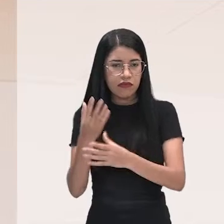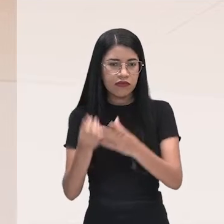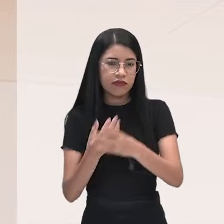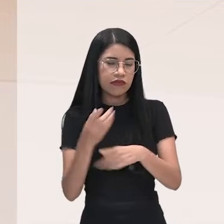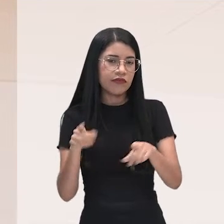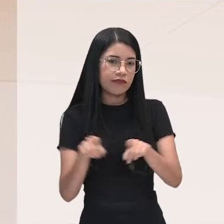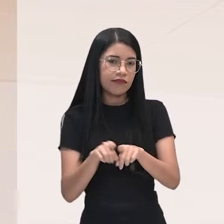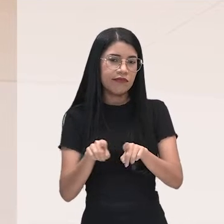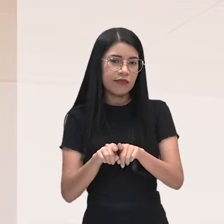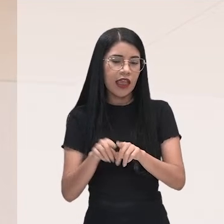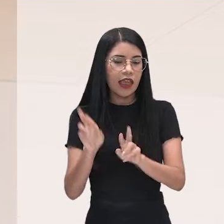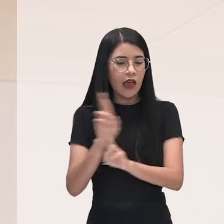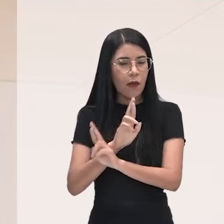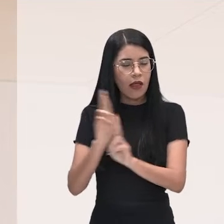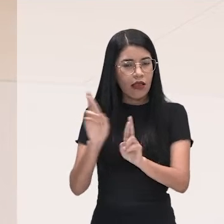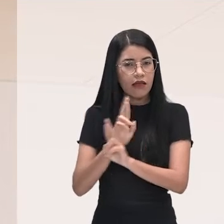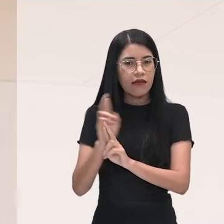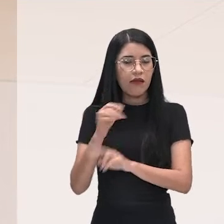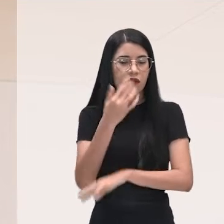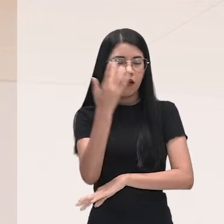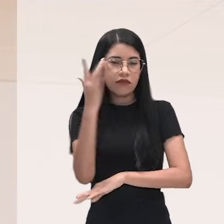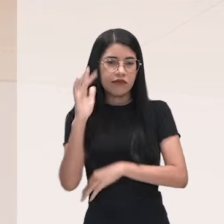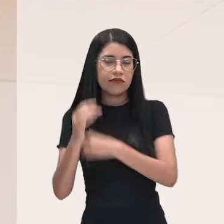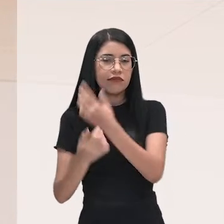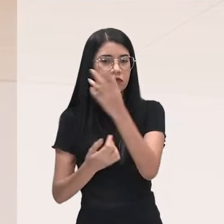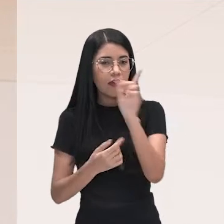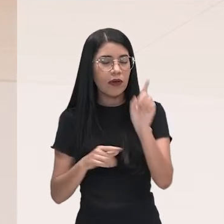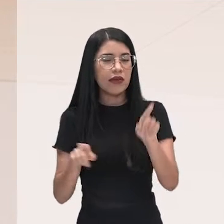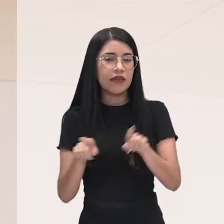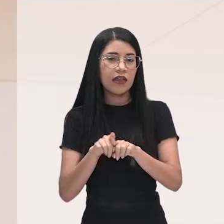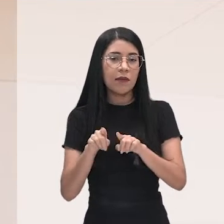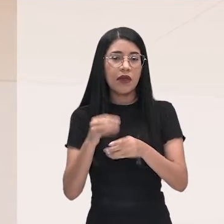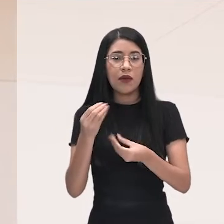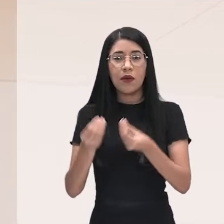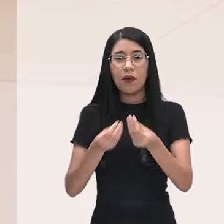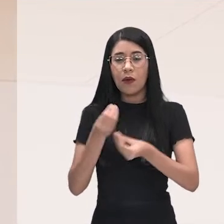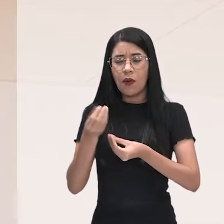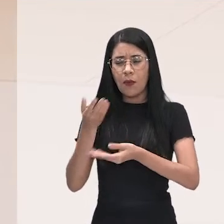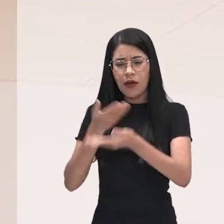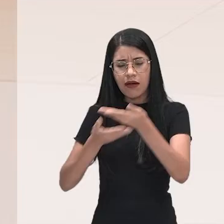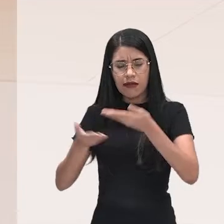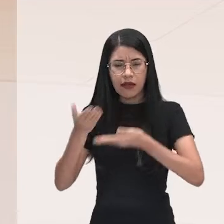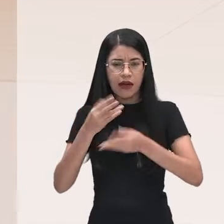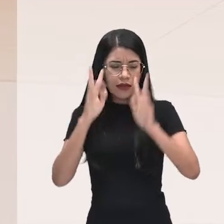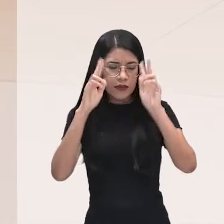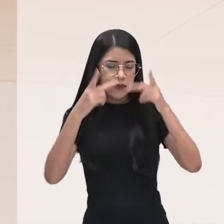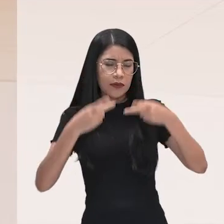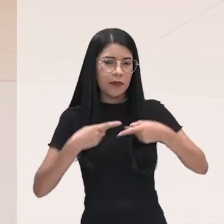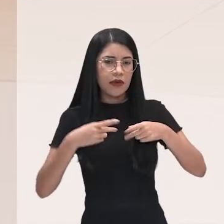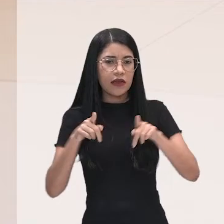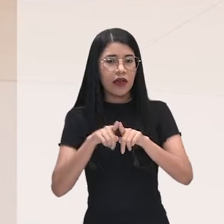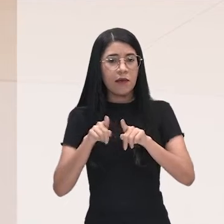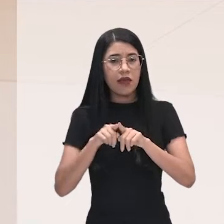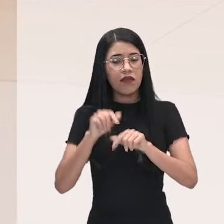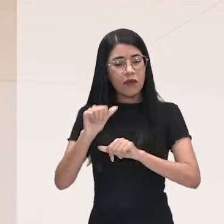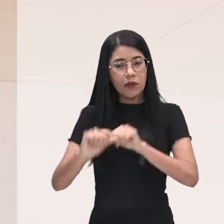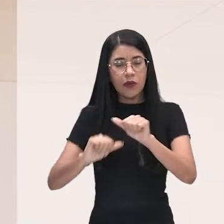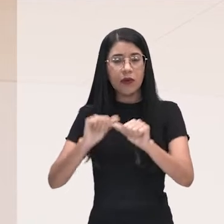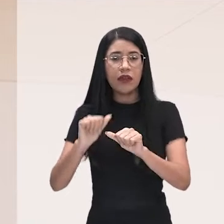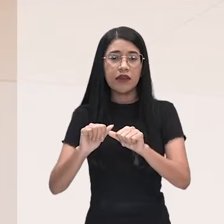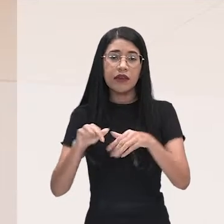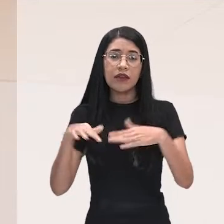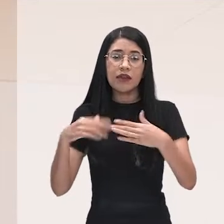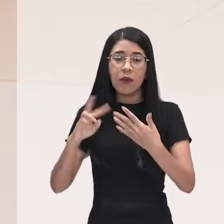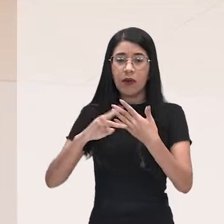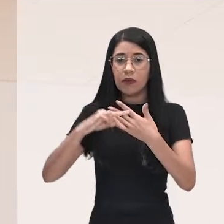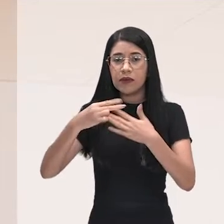se relaciona com a natureza, a forma como a gente interage entre si vai vai mudar e isso, obviamente, vai produzir